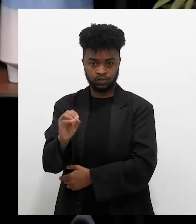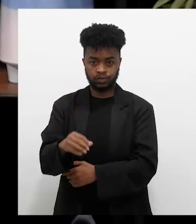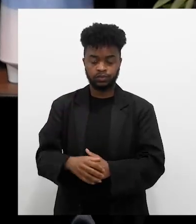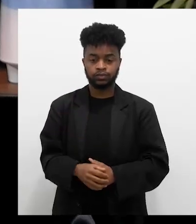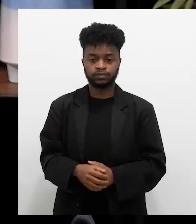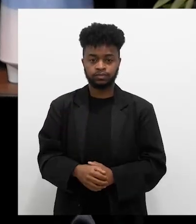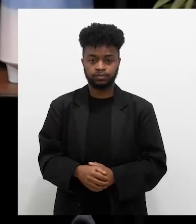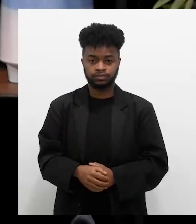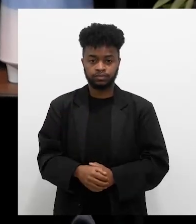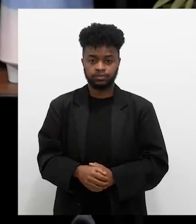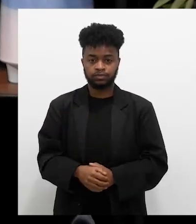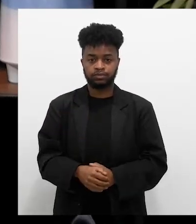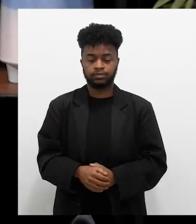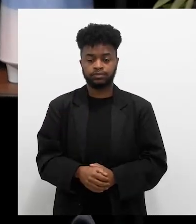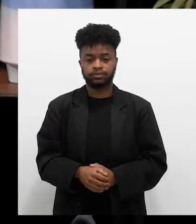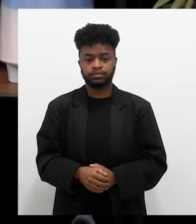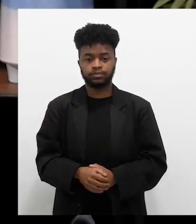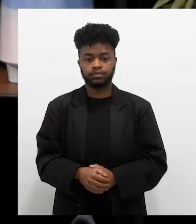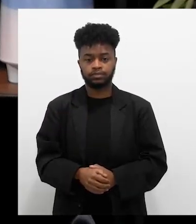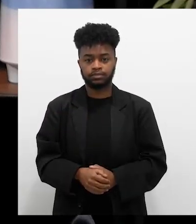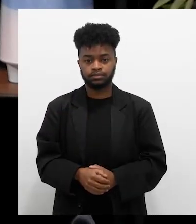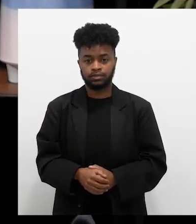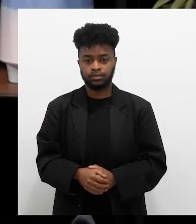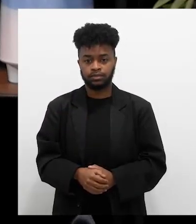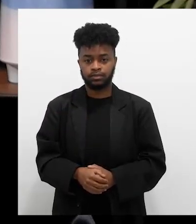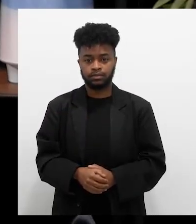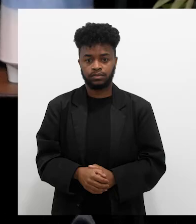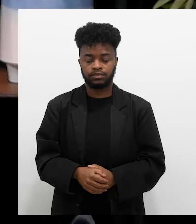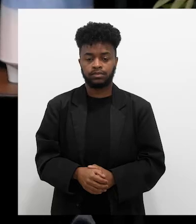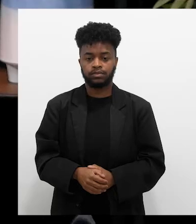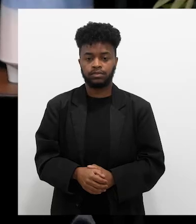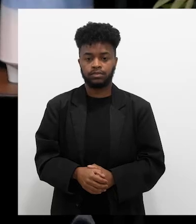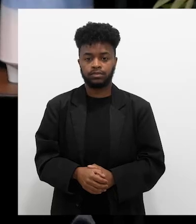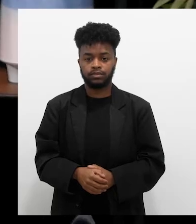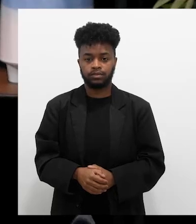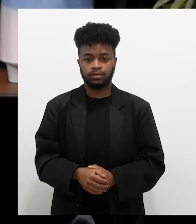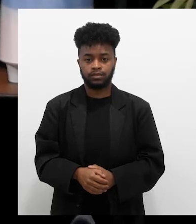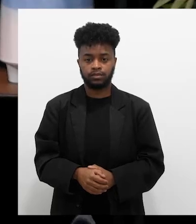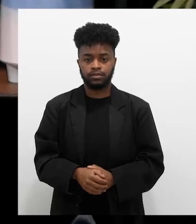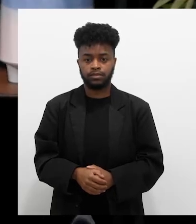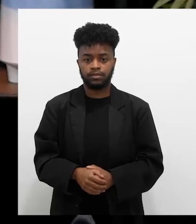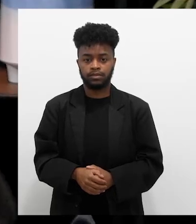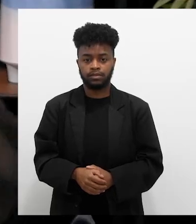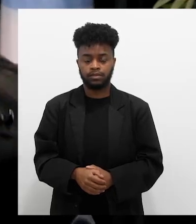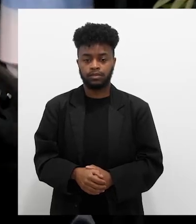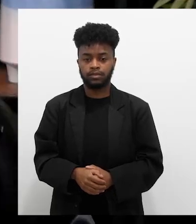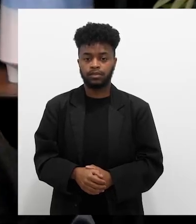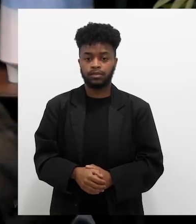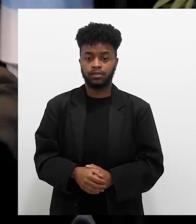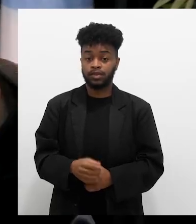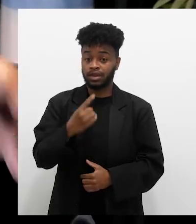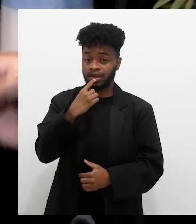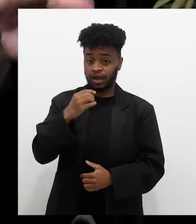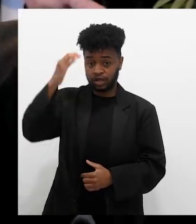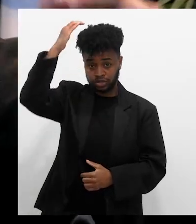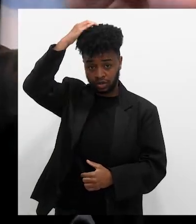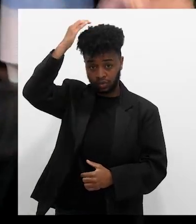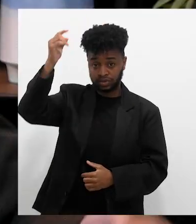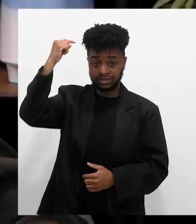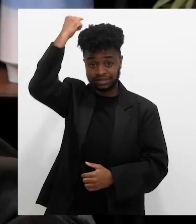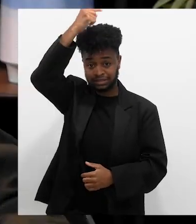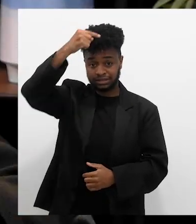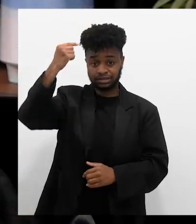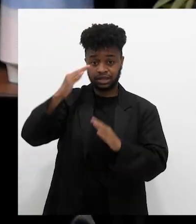Francisco. Sancte Romane Ecclesiae Cardinalem. Cardeal da Santa